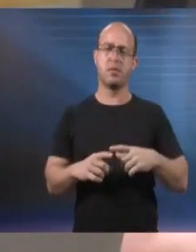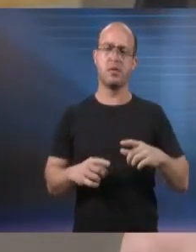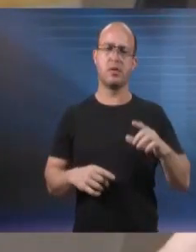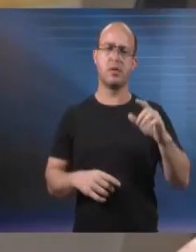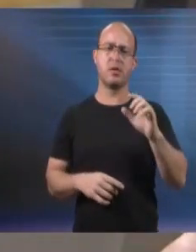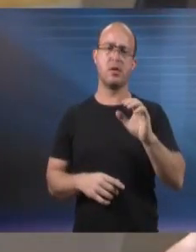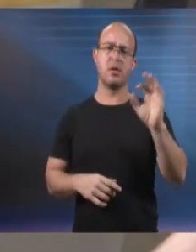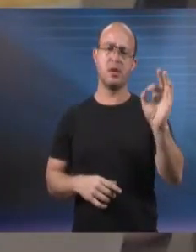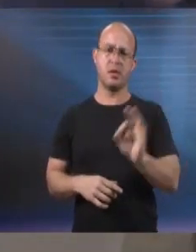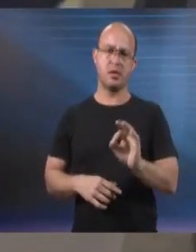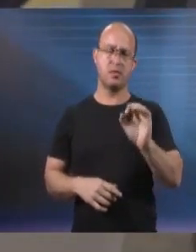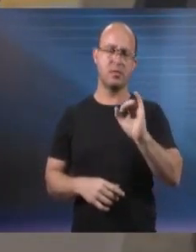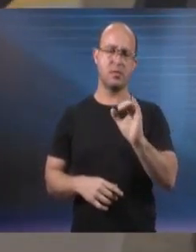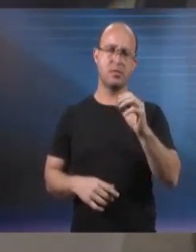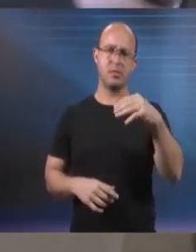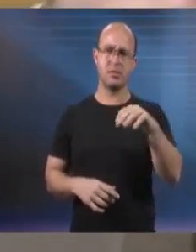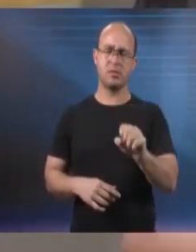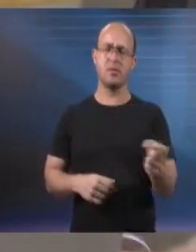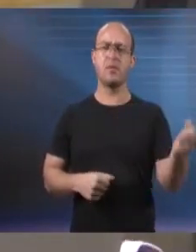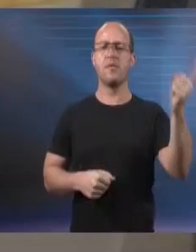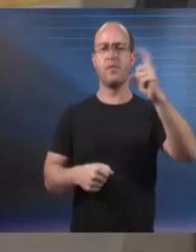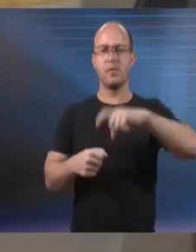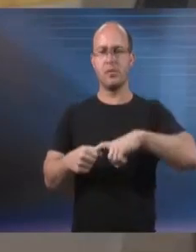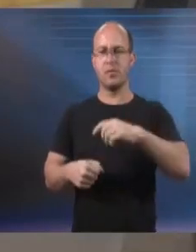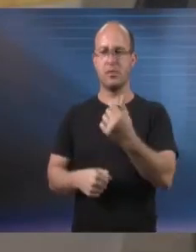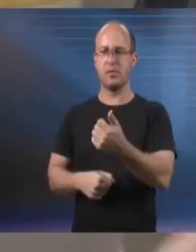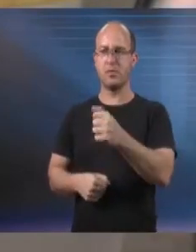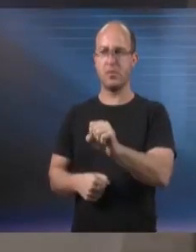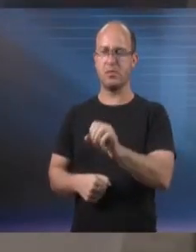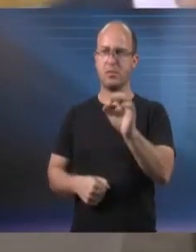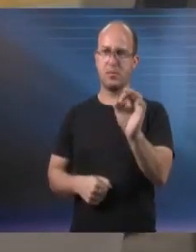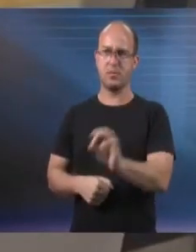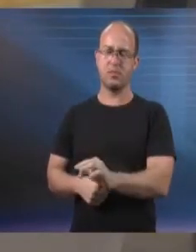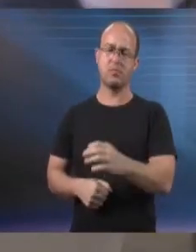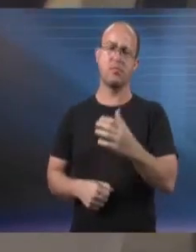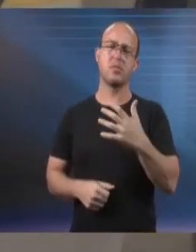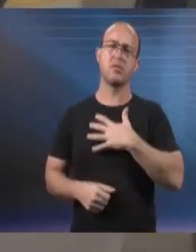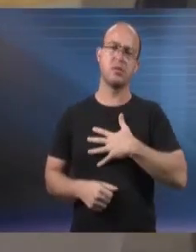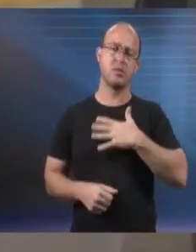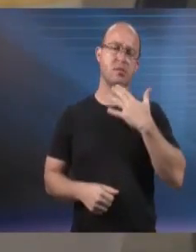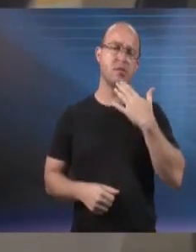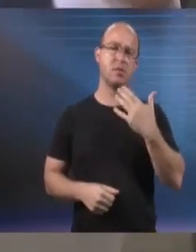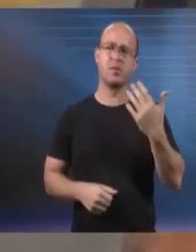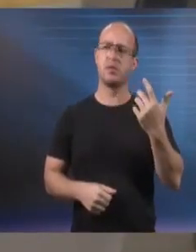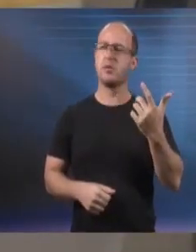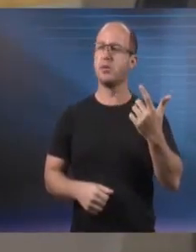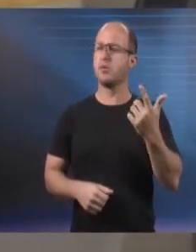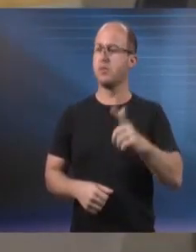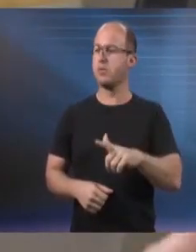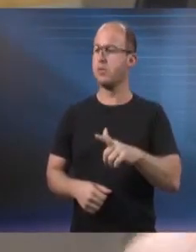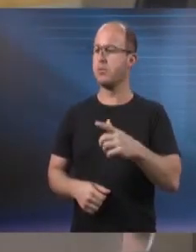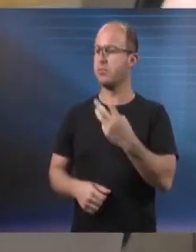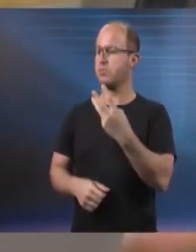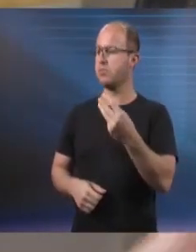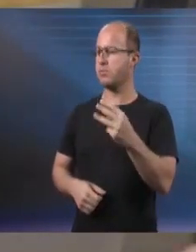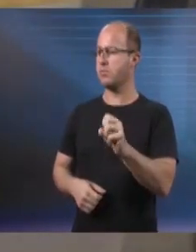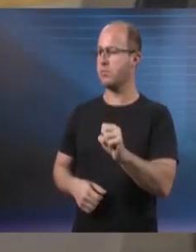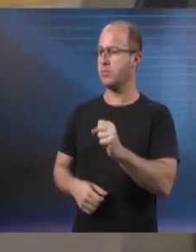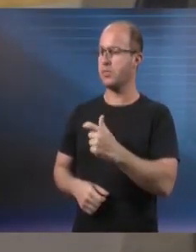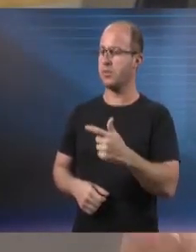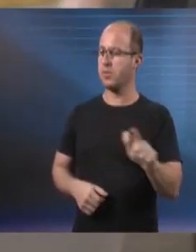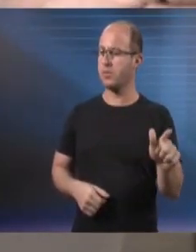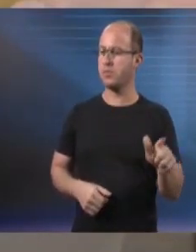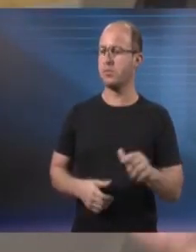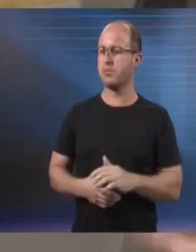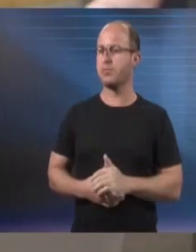do ICMS vai voltar aos 18%. Queria pedir, e peço mais 30 segundos à Vossa Excelência, como deu aos